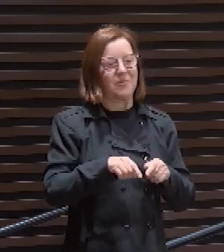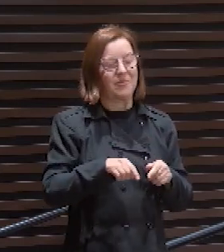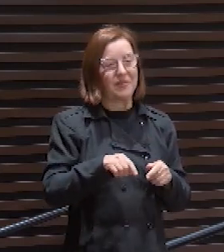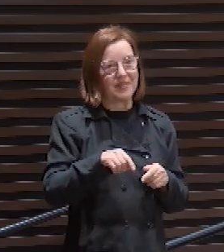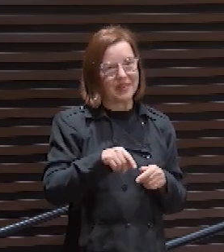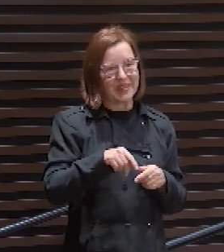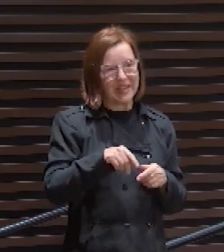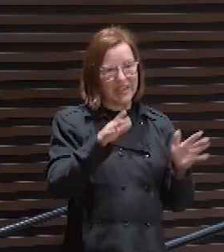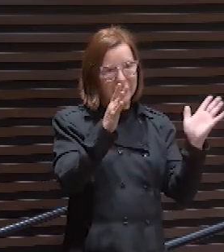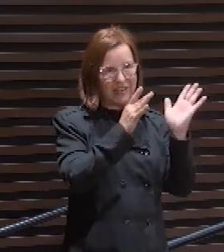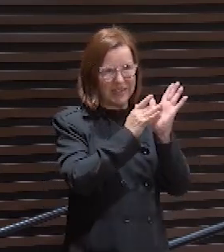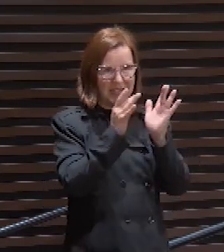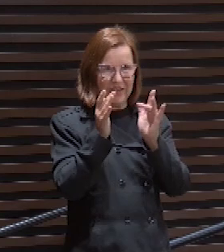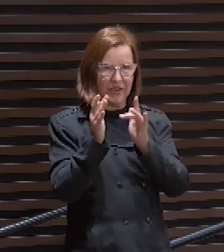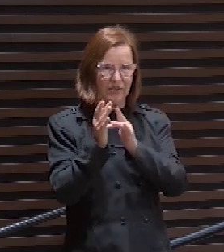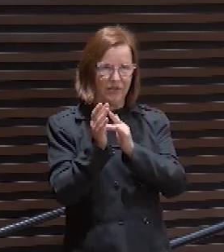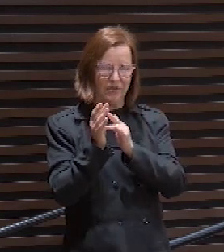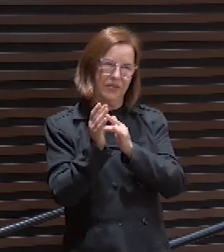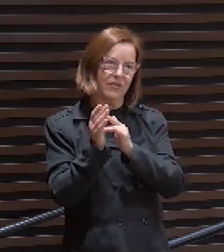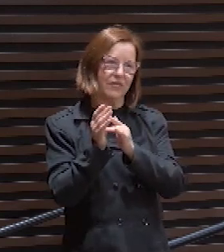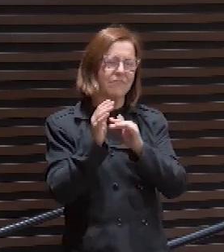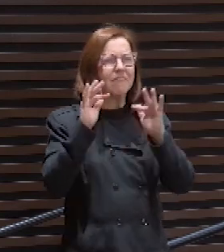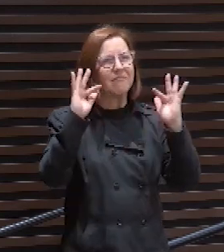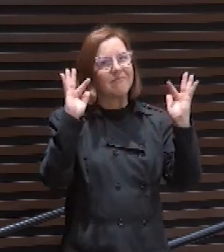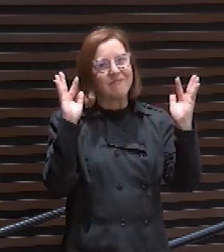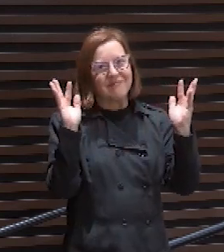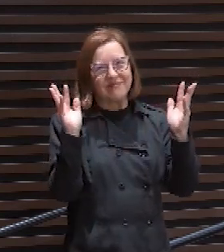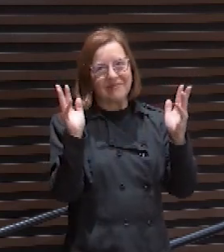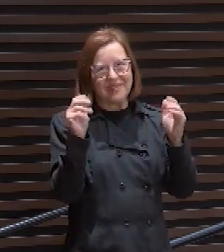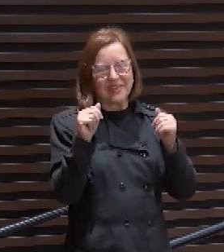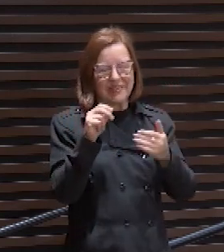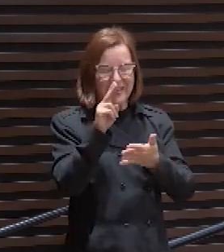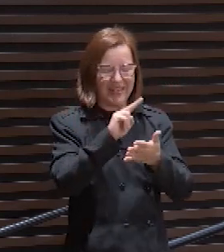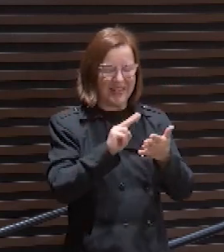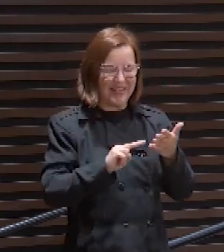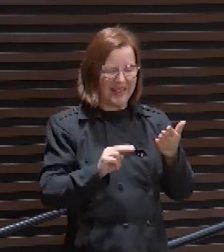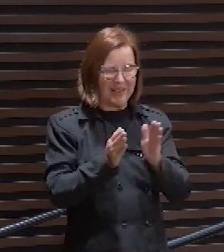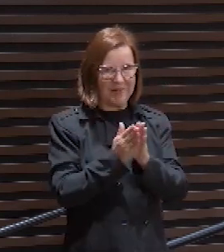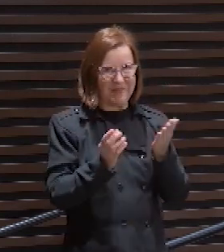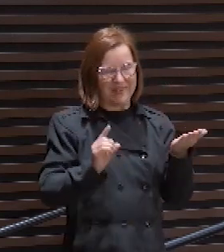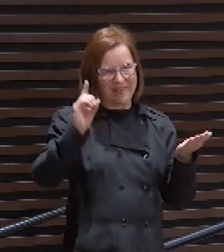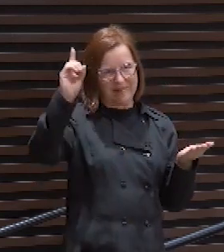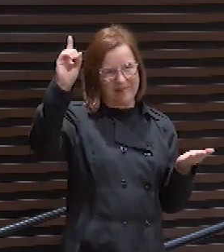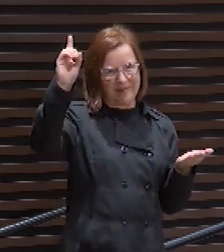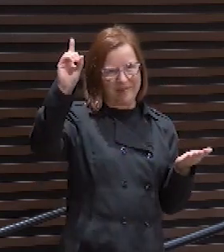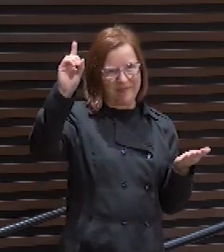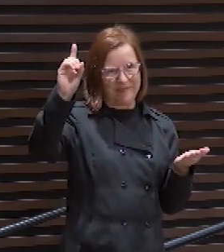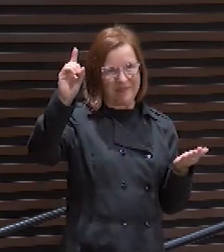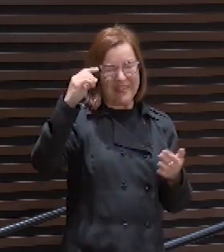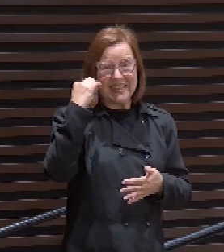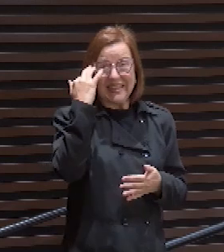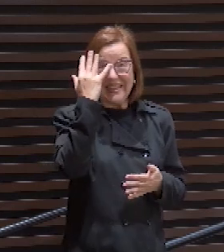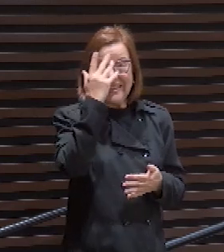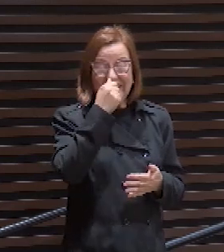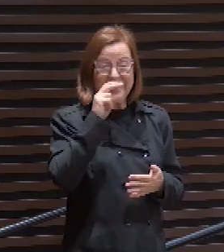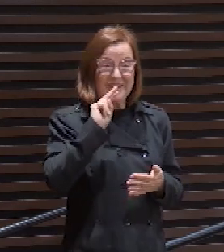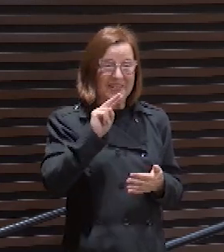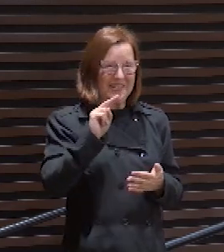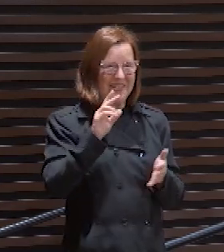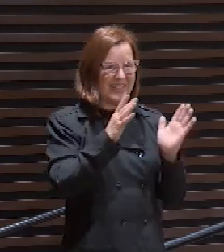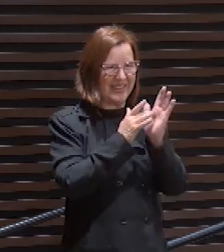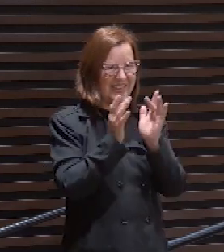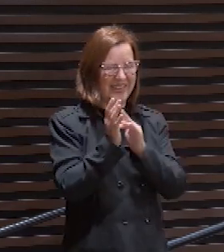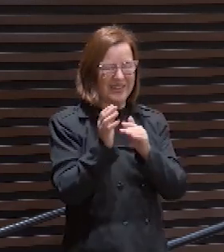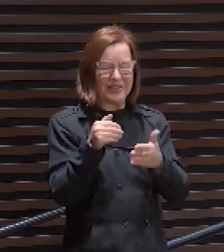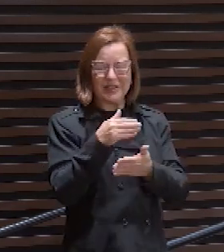Jesus é algo maravilhoso de lermos na Escritura Sagrada. É muito bonito ver Jesus em todos os